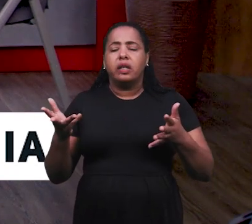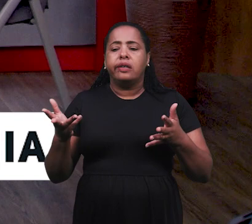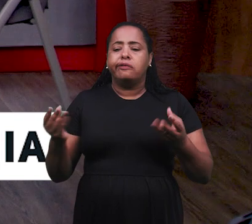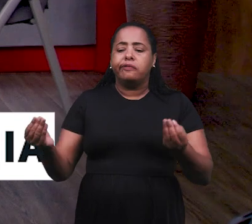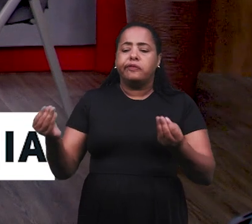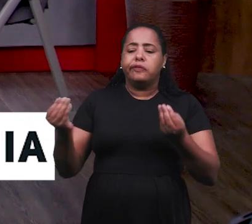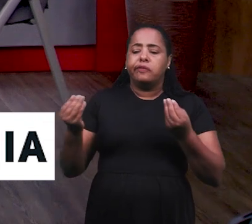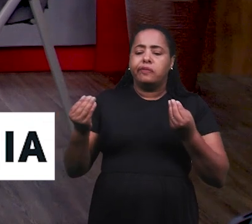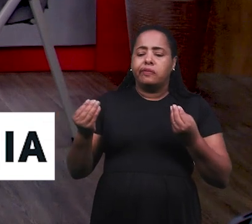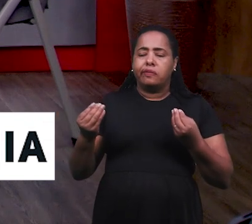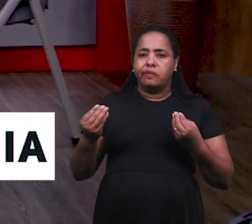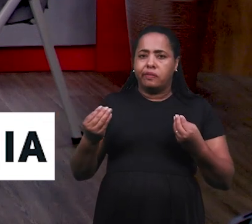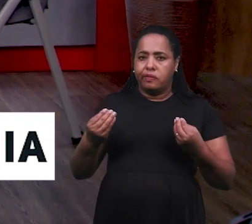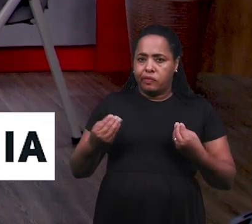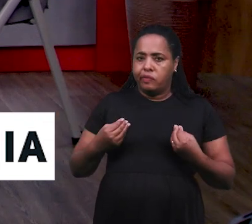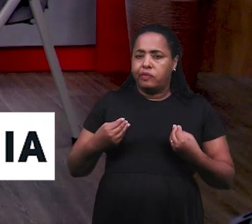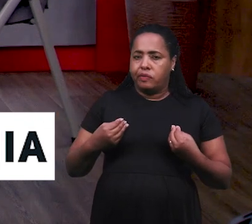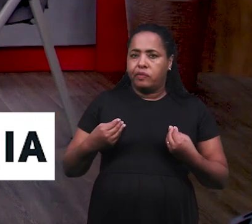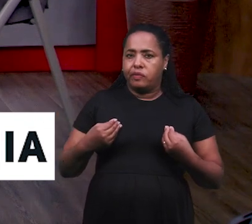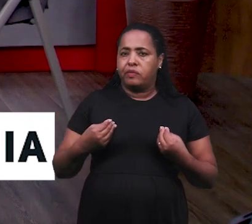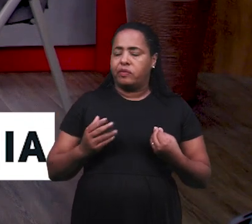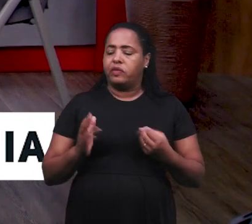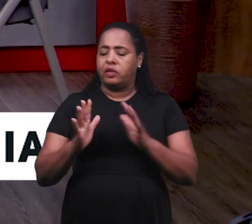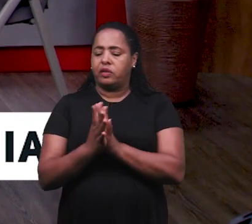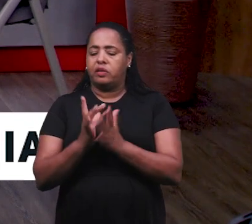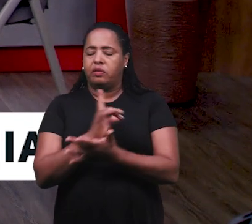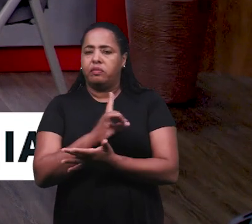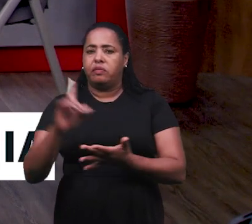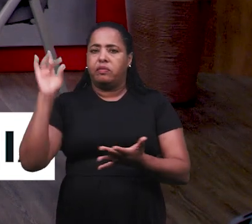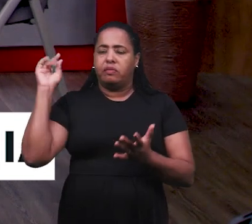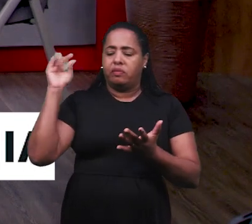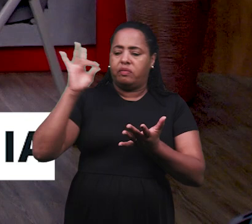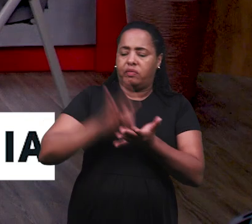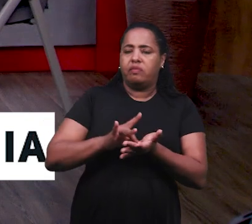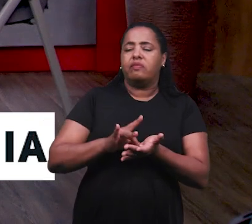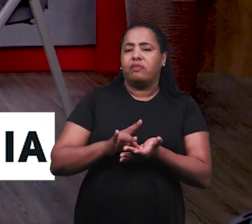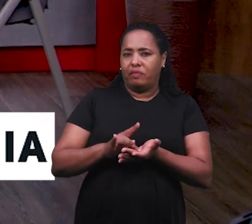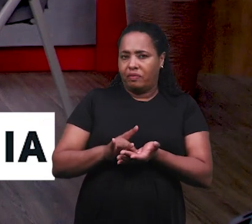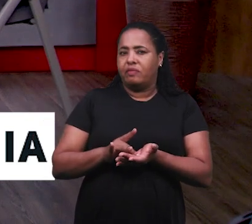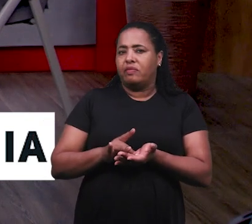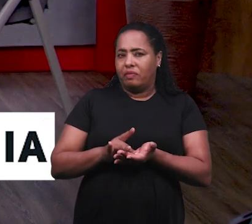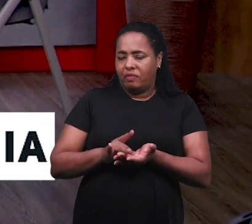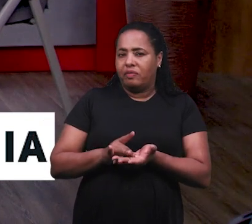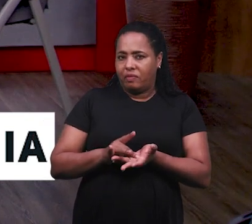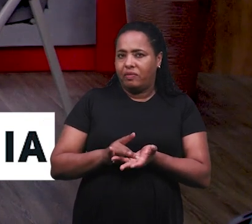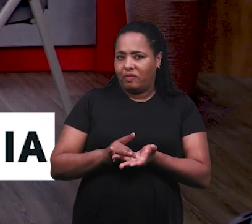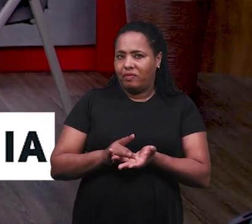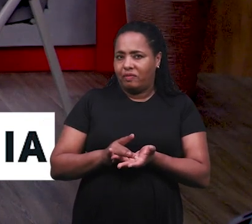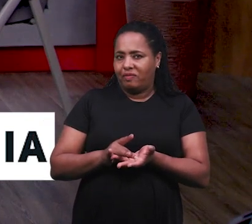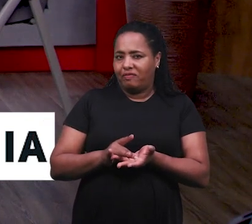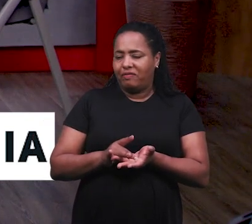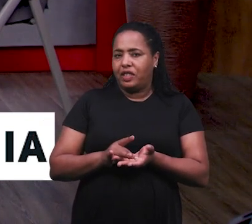traz esse atributo da palavra que é a eficácia. Então, quando é trazida a palavra, às vezes pode mudar a vida de alguém.